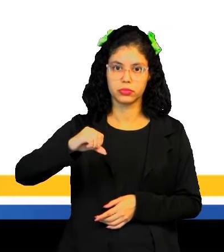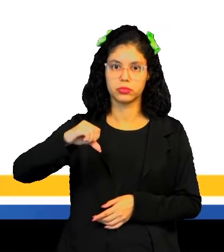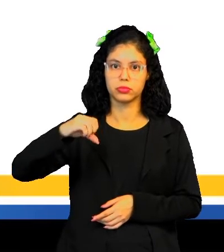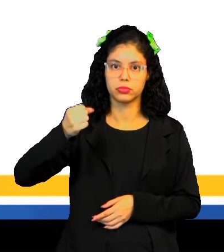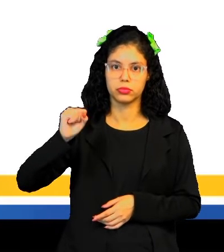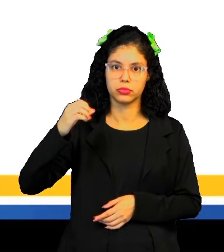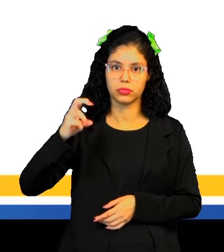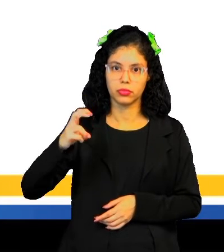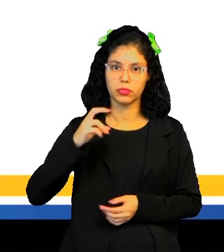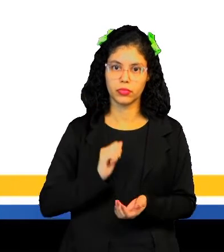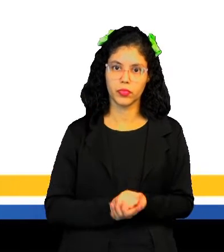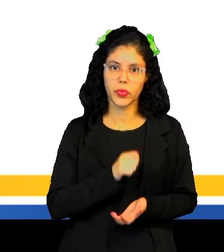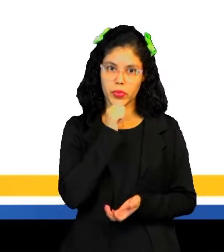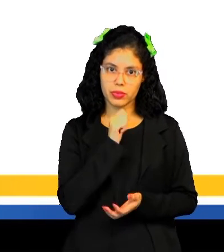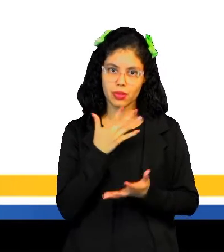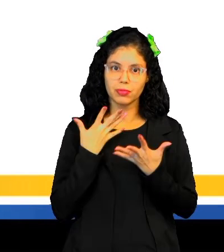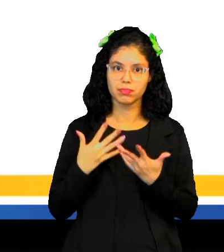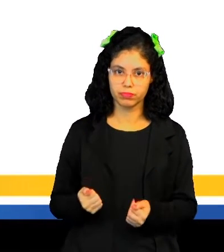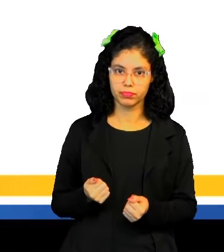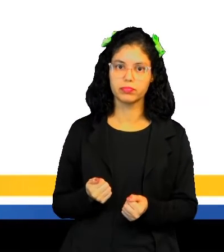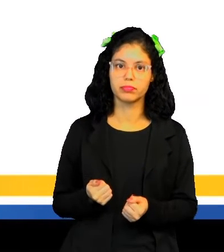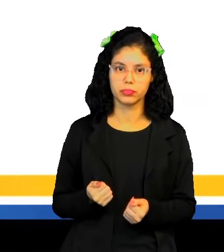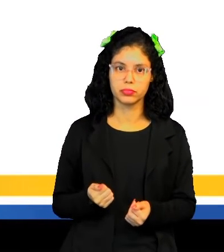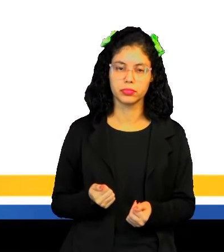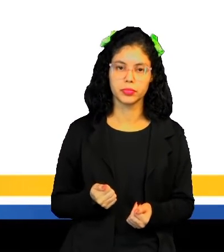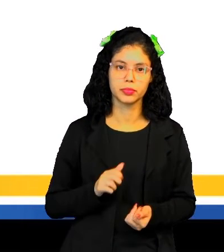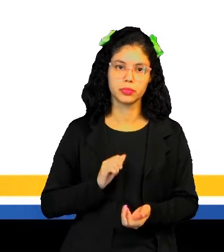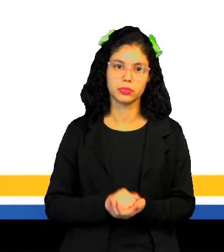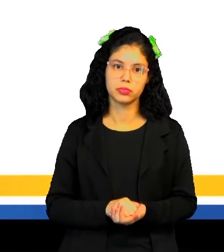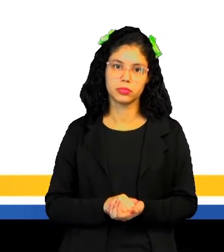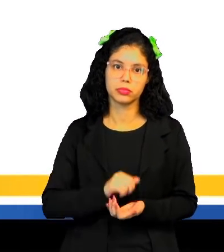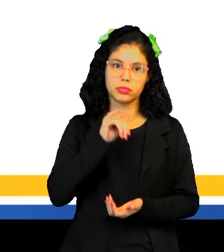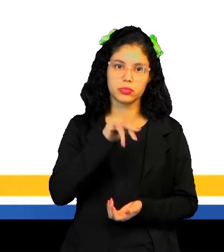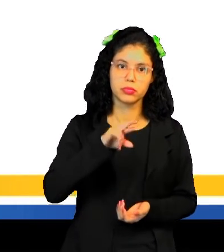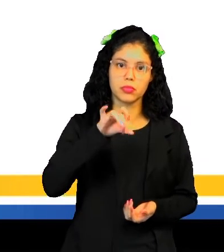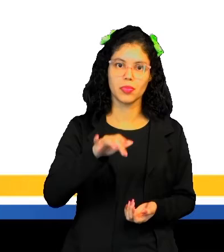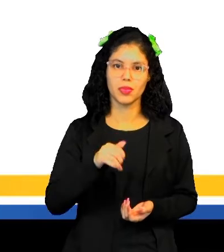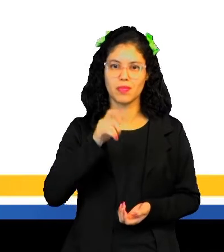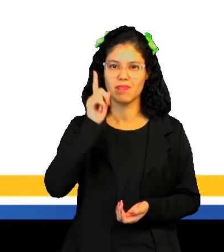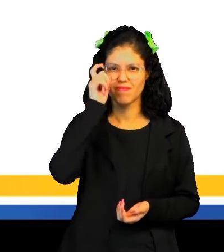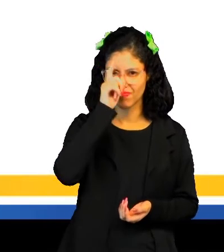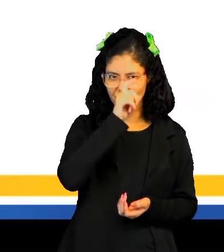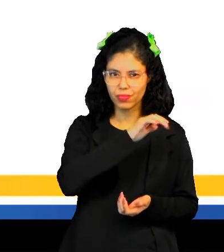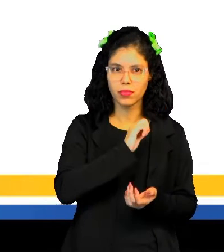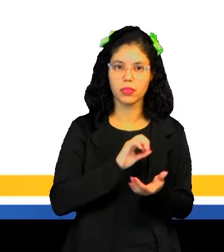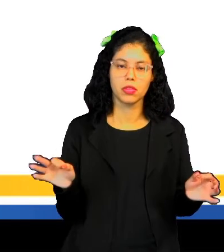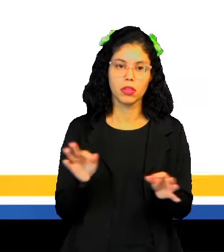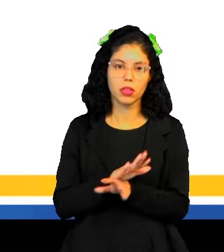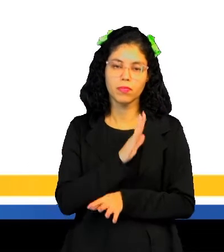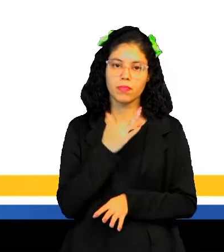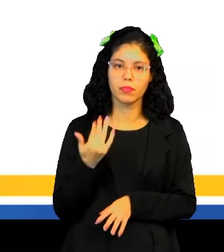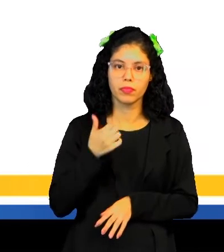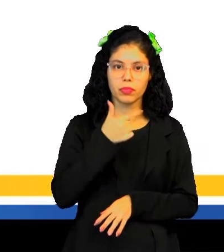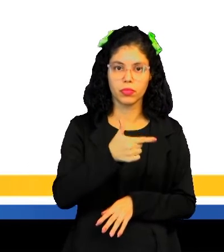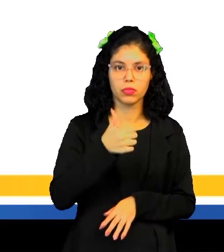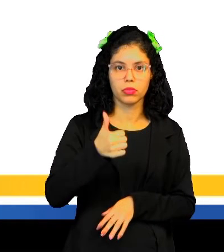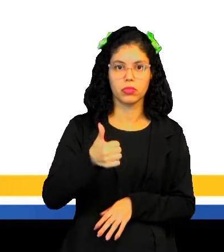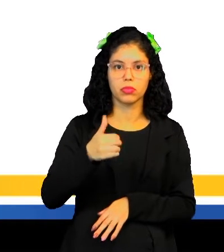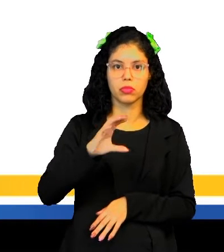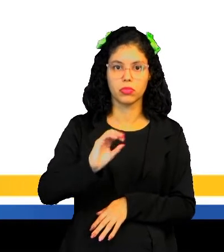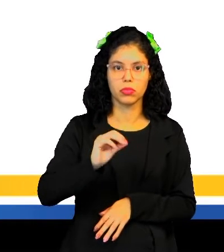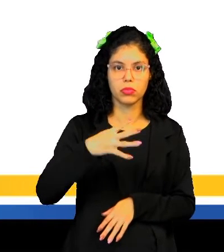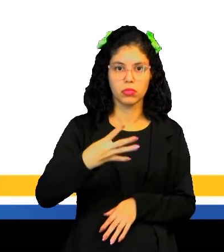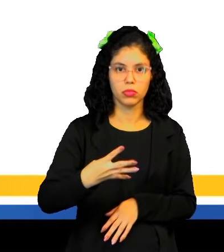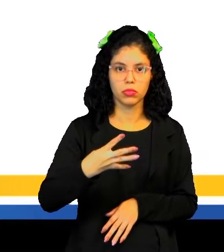85, nas vésperas da posse, né? Por uma infecção intestinal muito grave, e acaba falecendo em